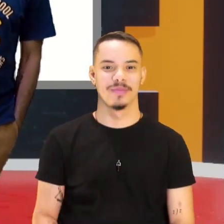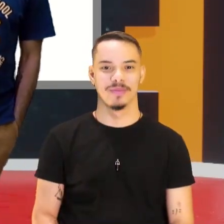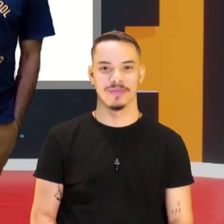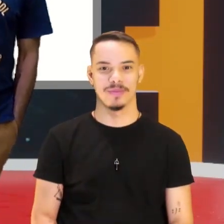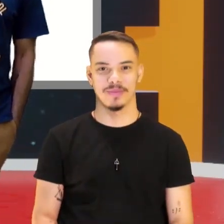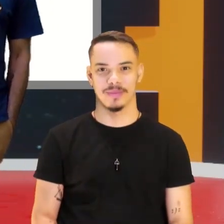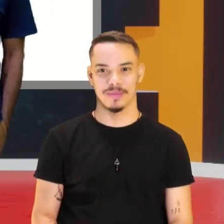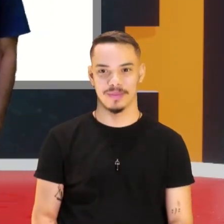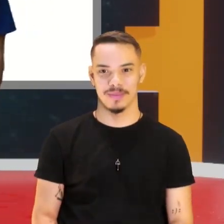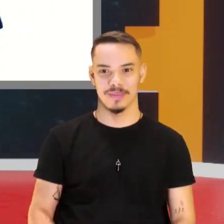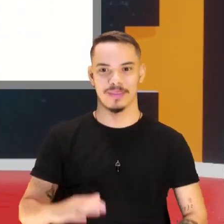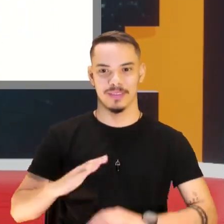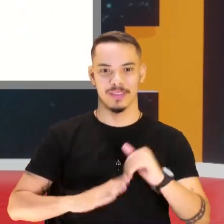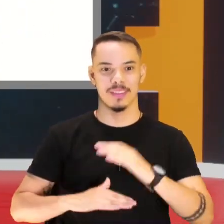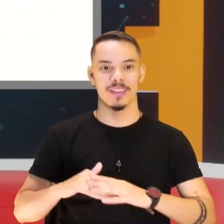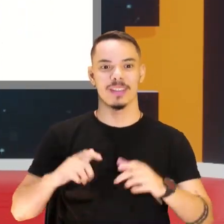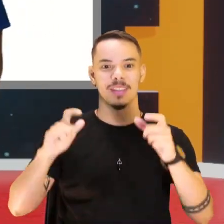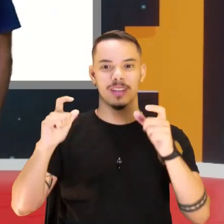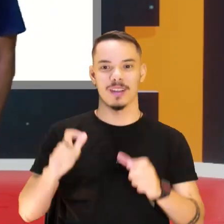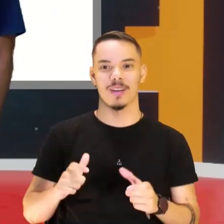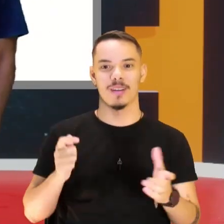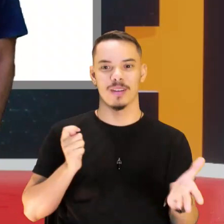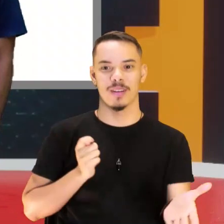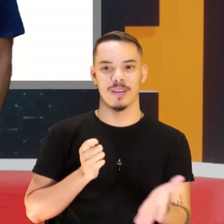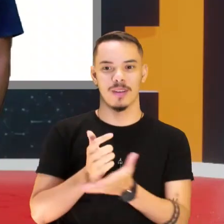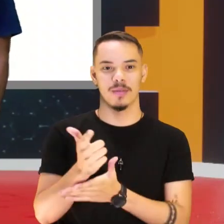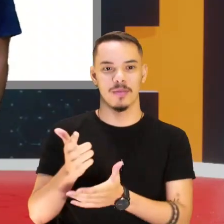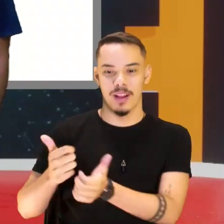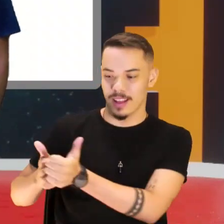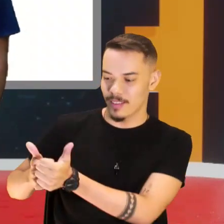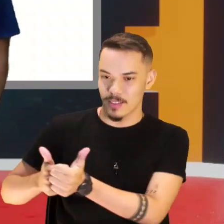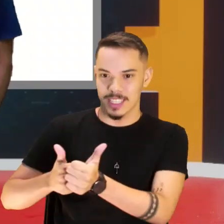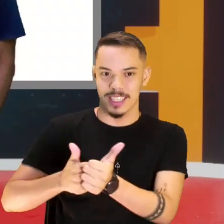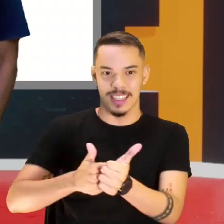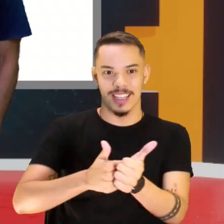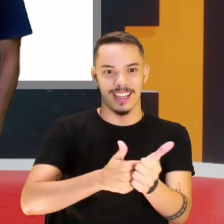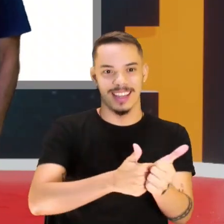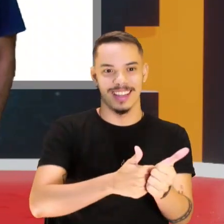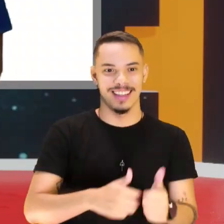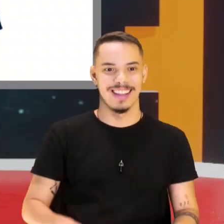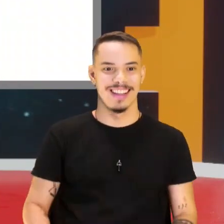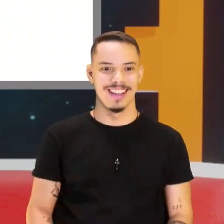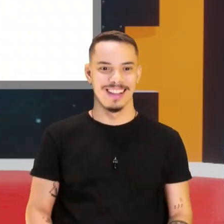aí, mão na massa. Na padaria. Eu vou seguindo. Não, vai comprar.